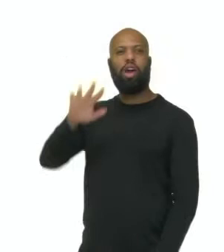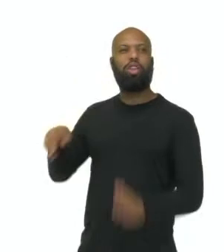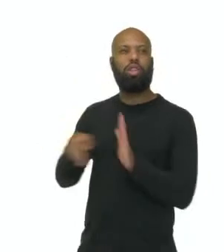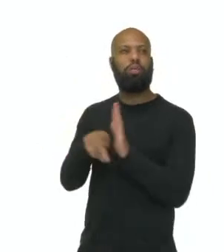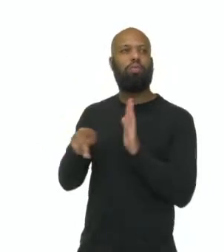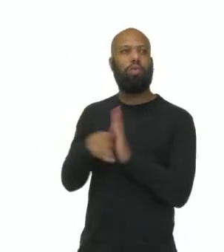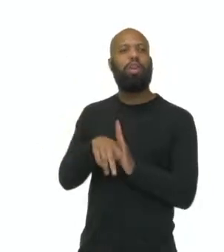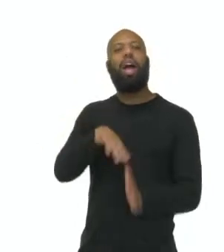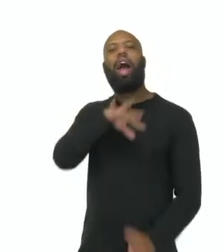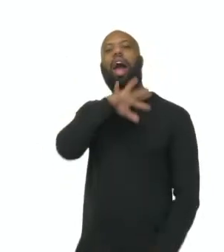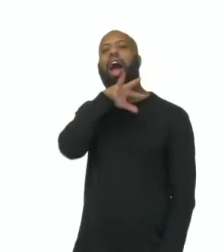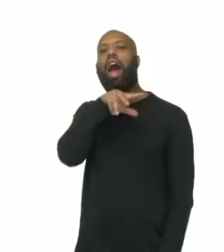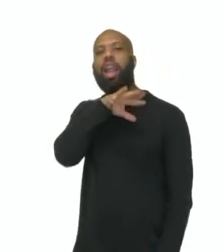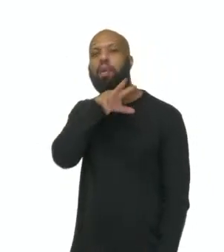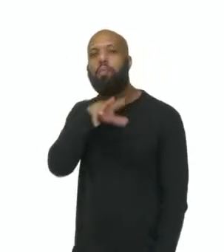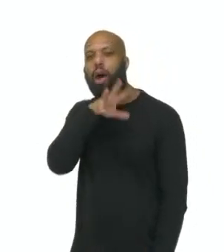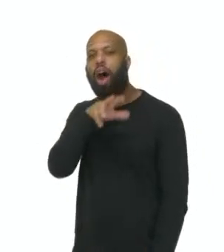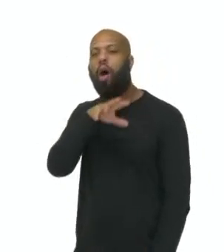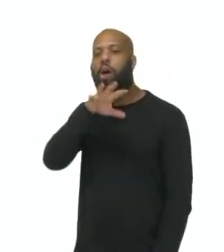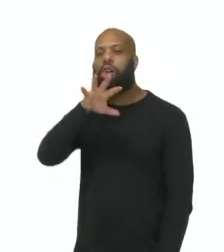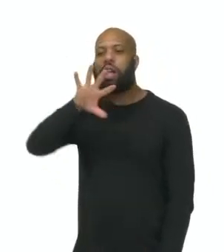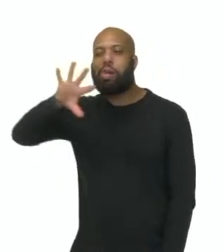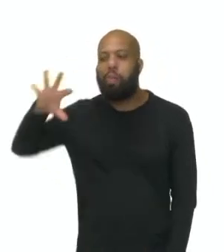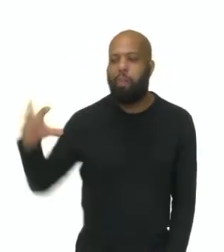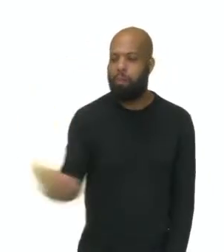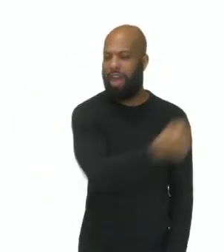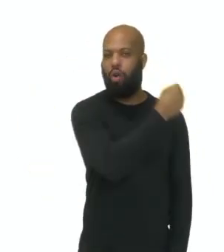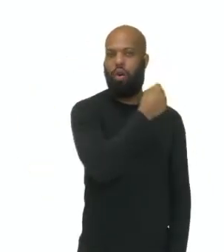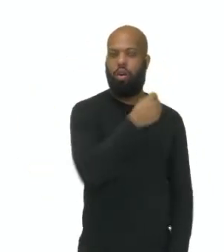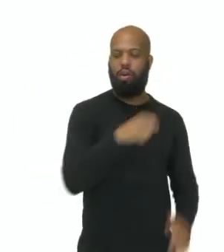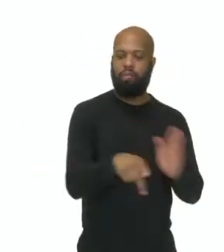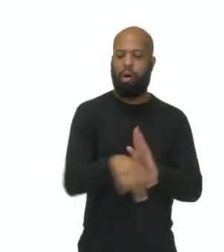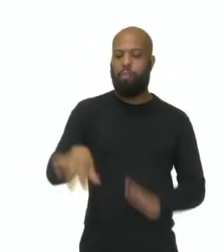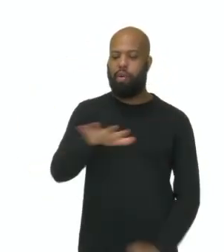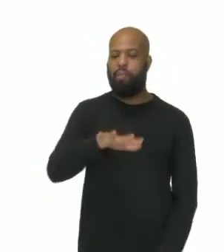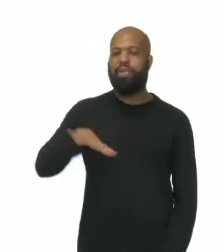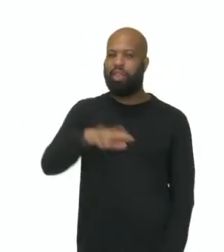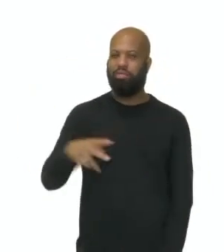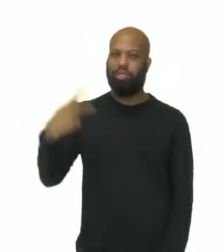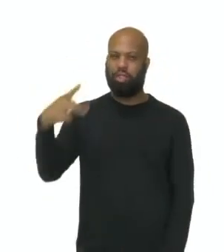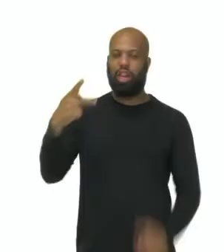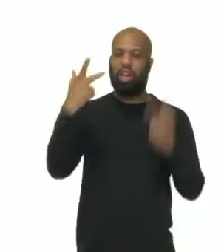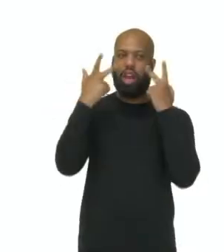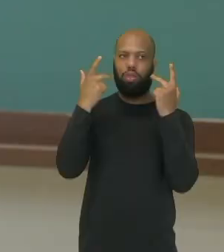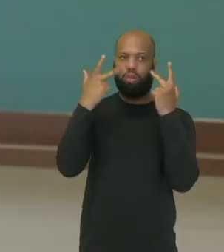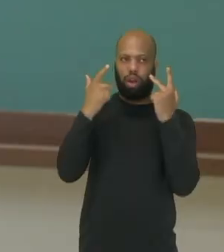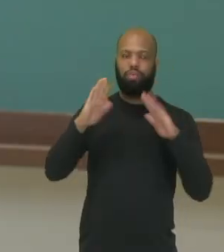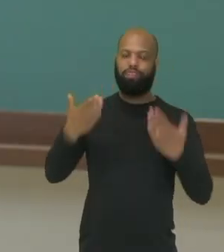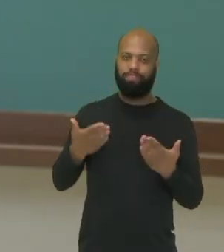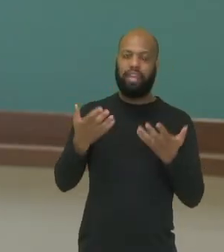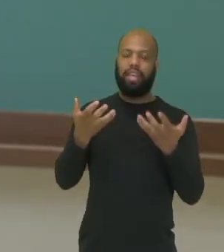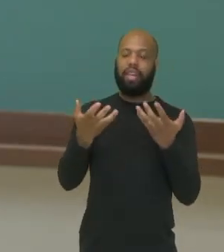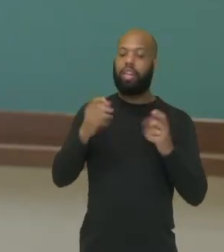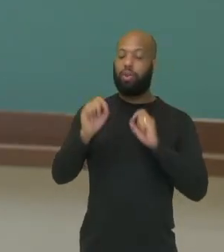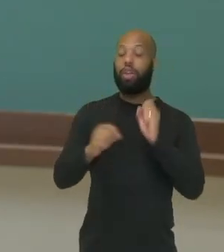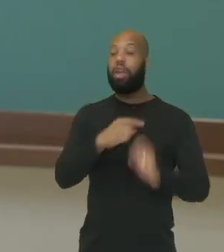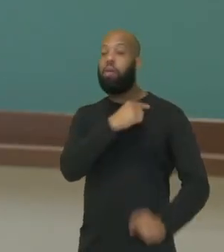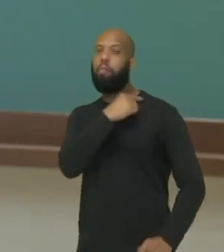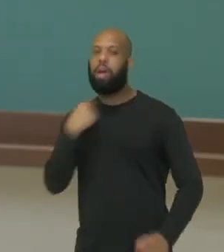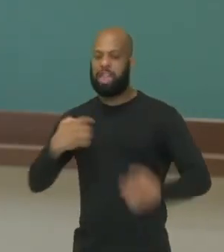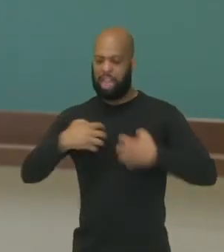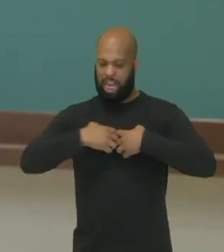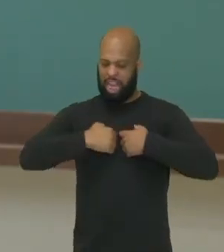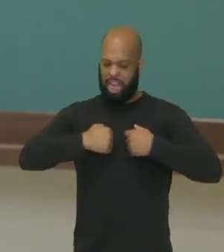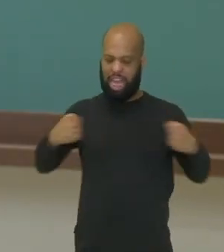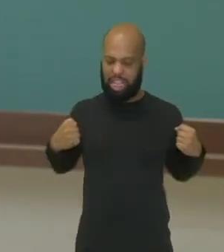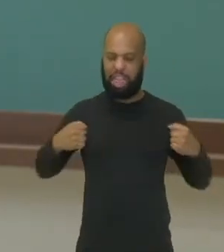foi raptado do seu ambiente natural para que se apoderassem ali, então, da sua pele, né, para a produção ali